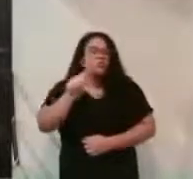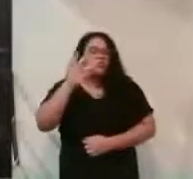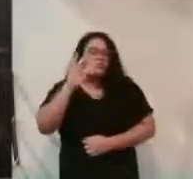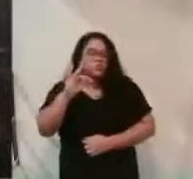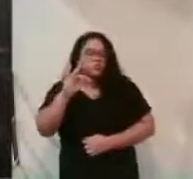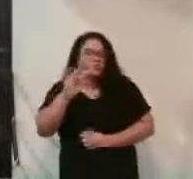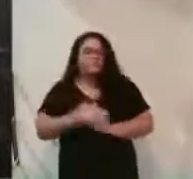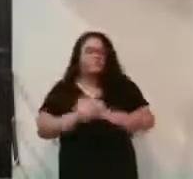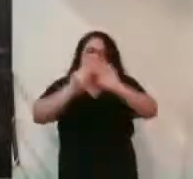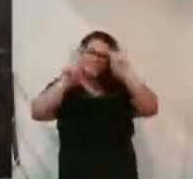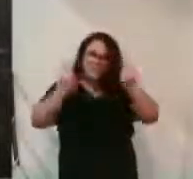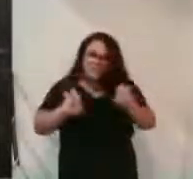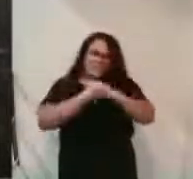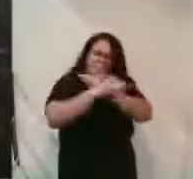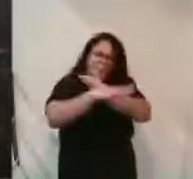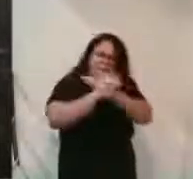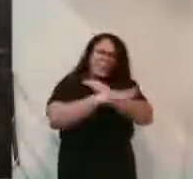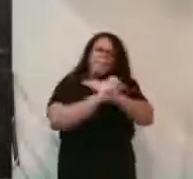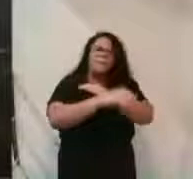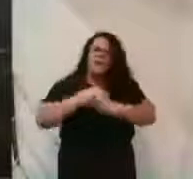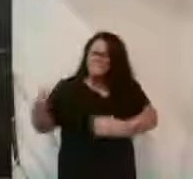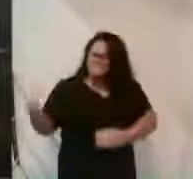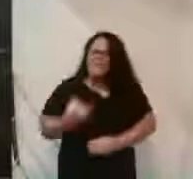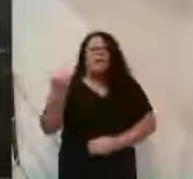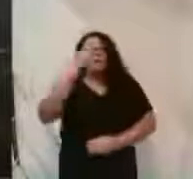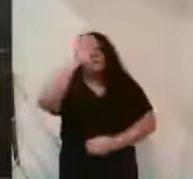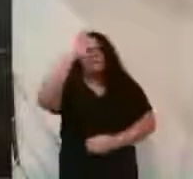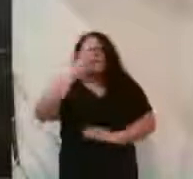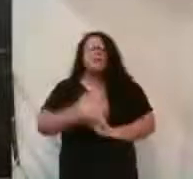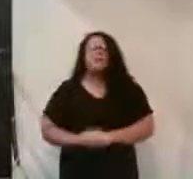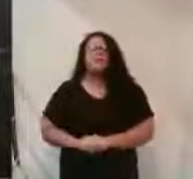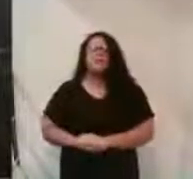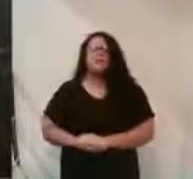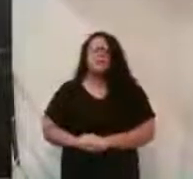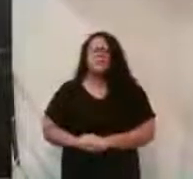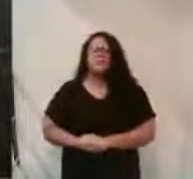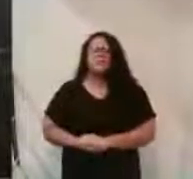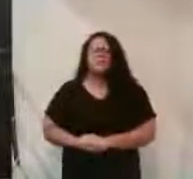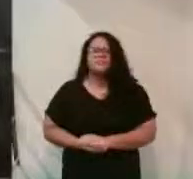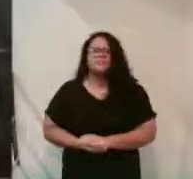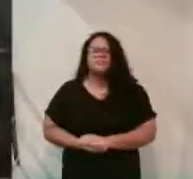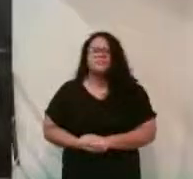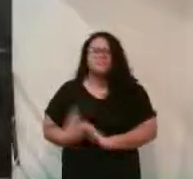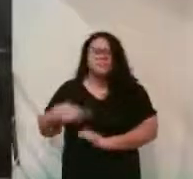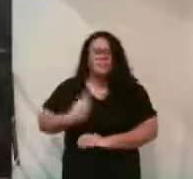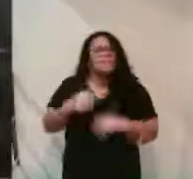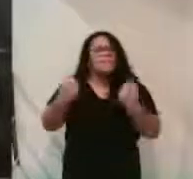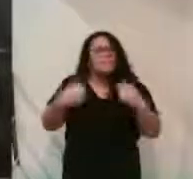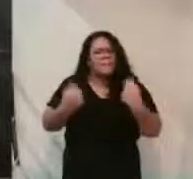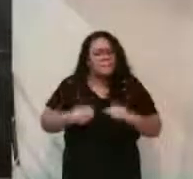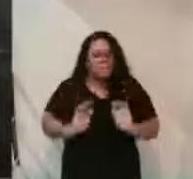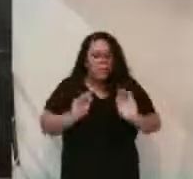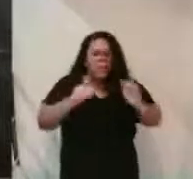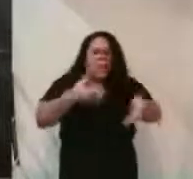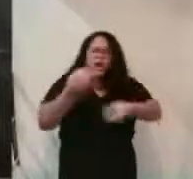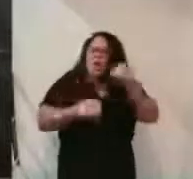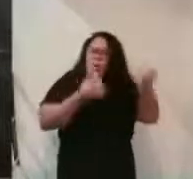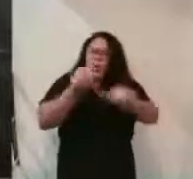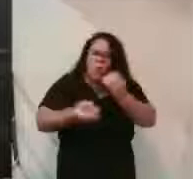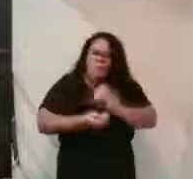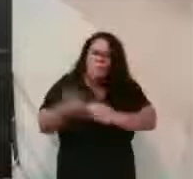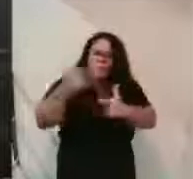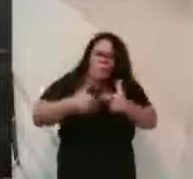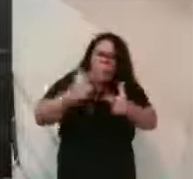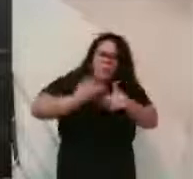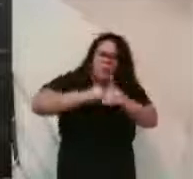instituições para a solução de conflitos sociais é muito importante. Eu não tenho como mensurar